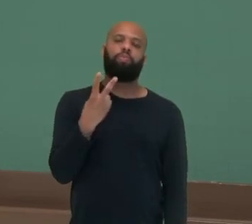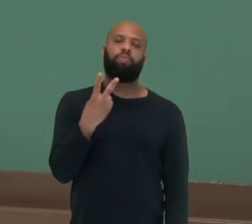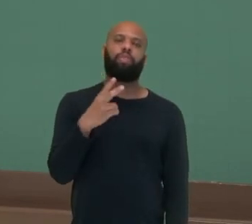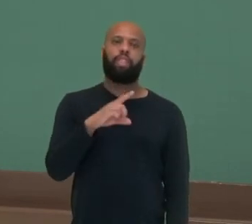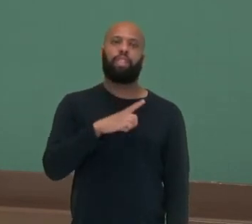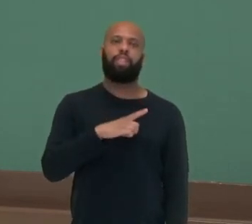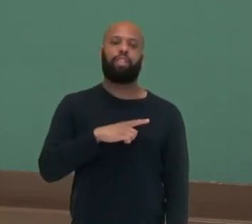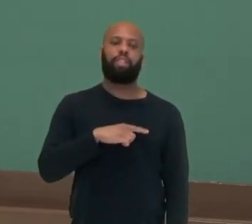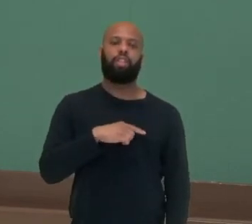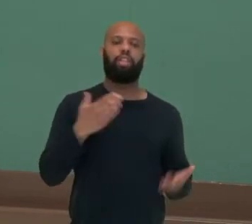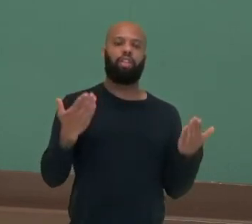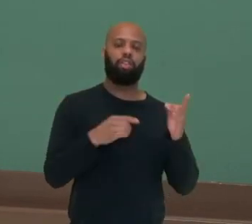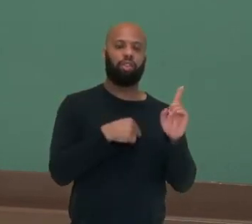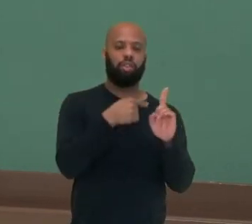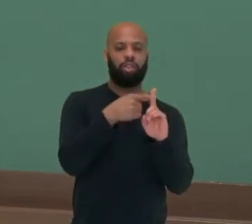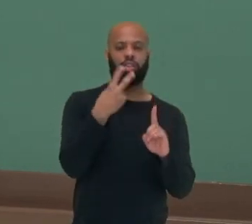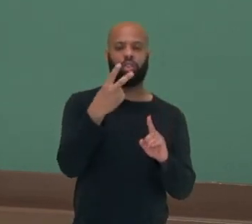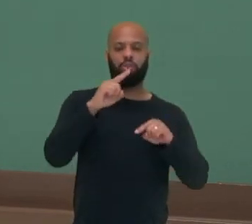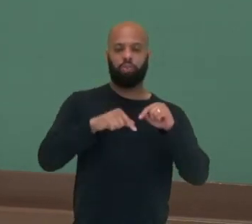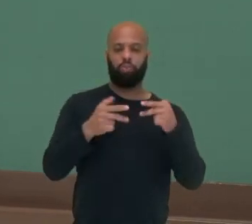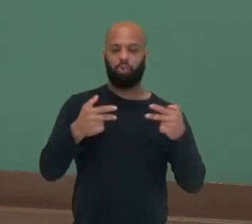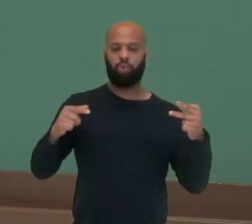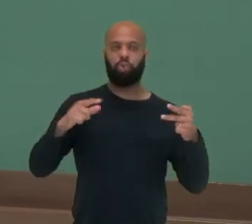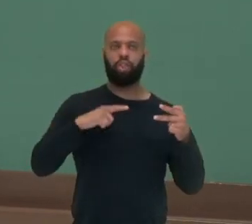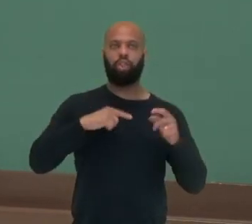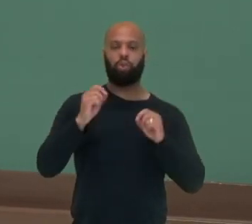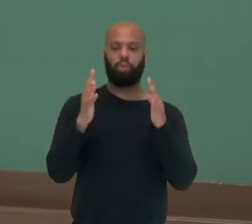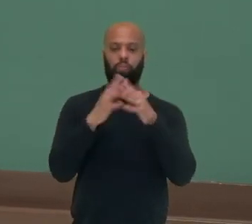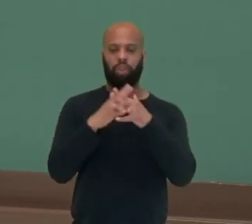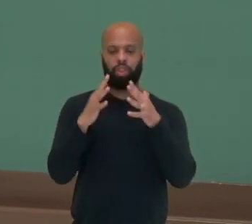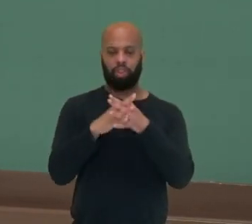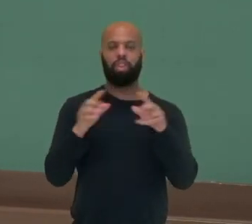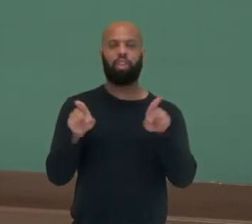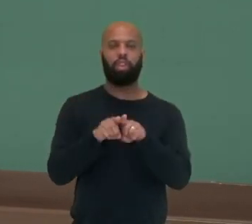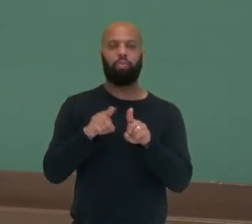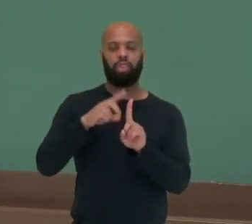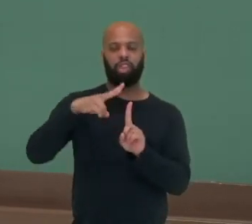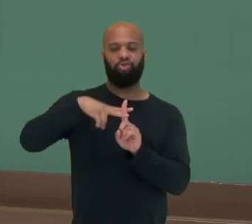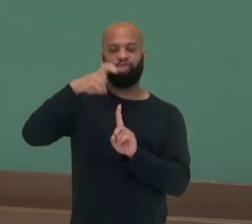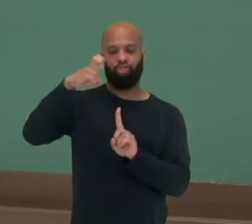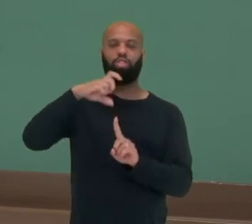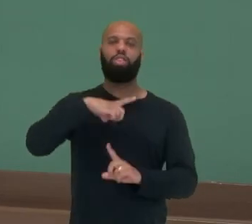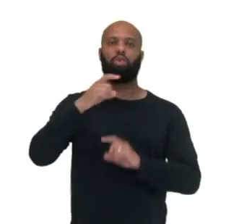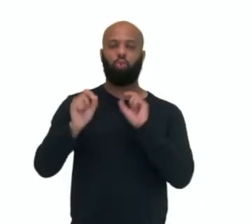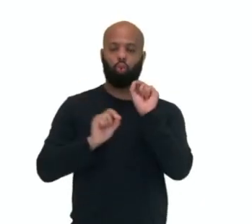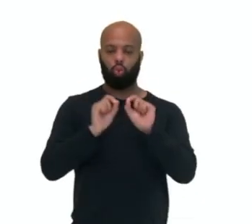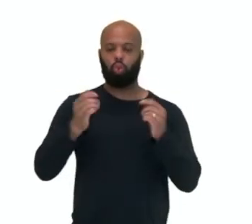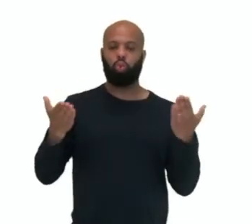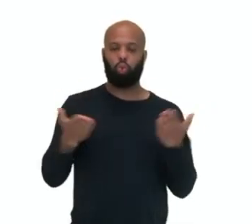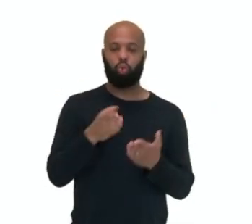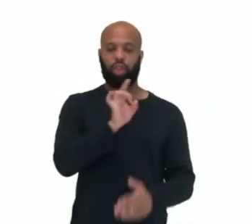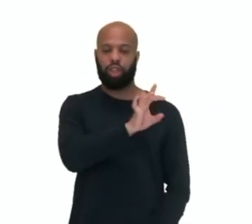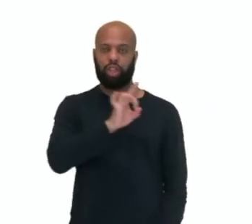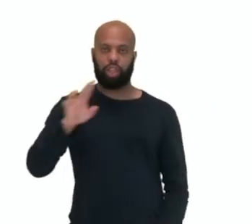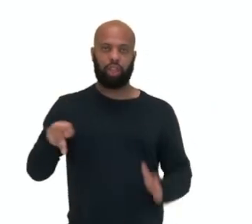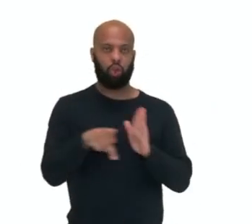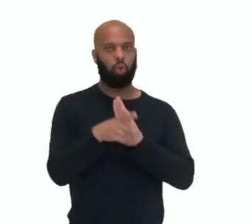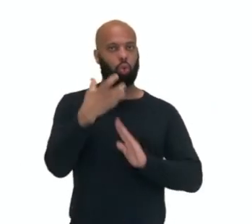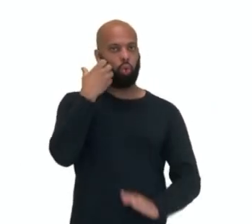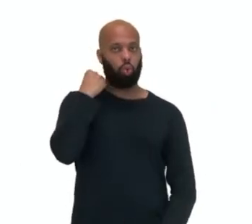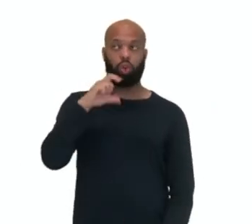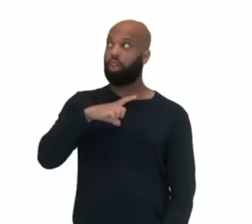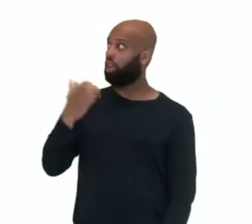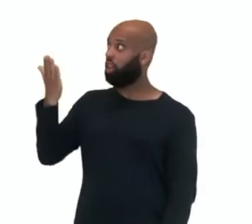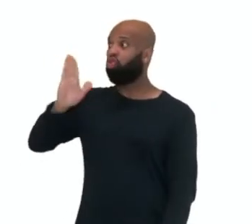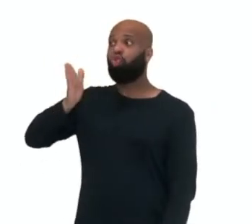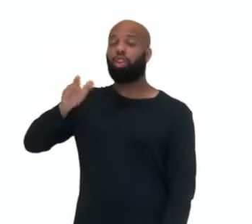2 produtos, a batata frita e o refrigerante, com os preços unitários, a margem de lucro que está aqui